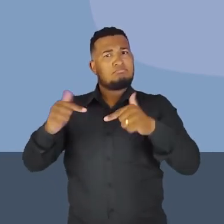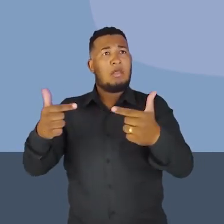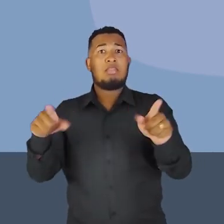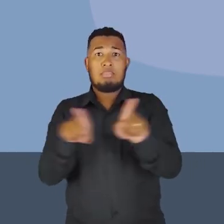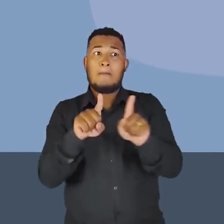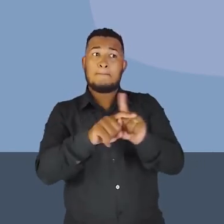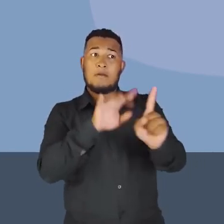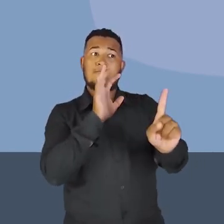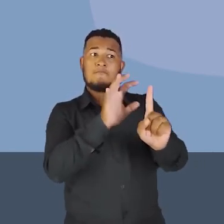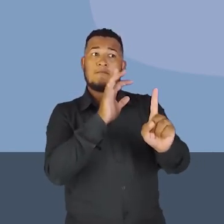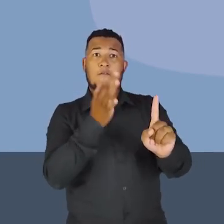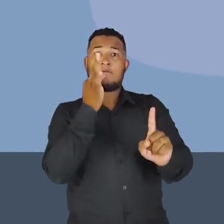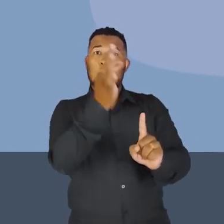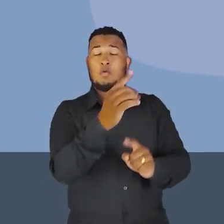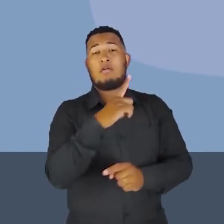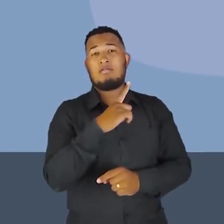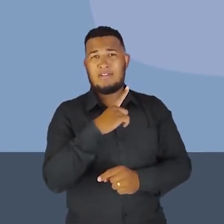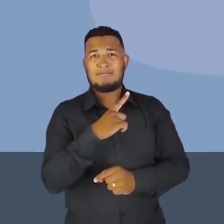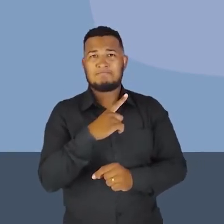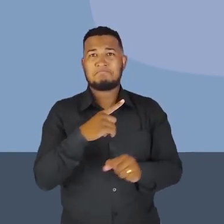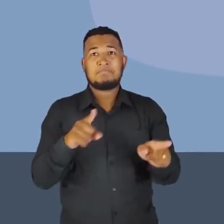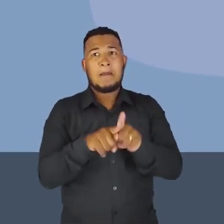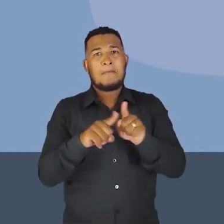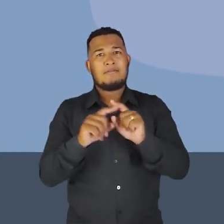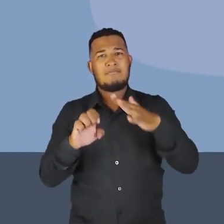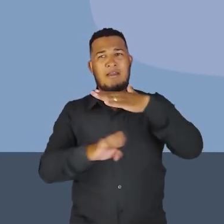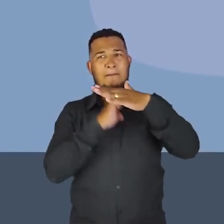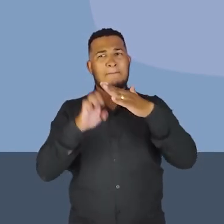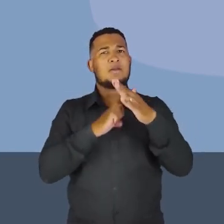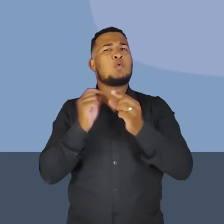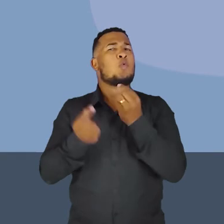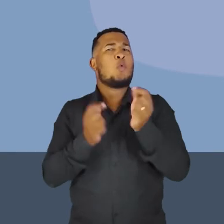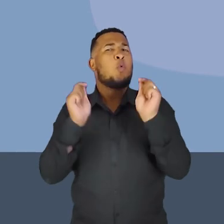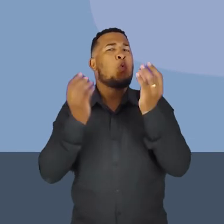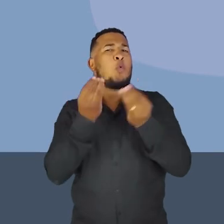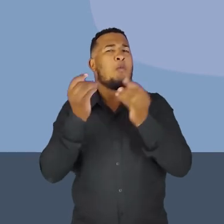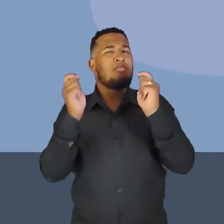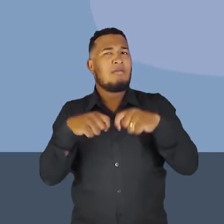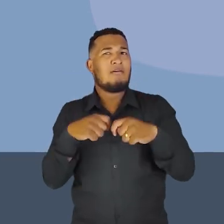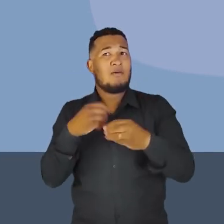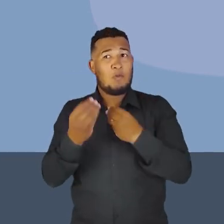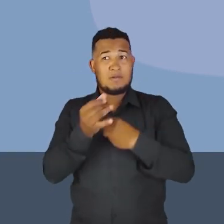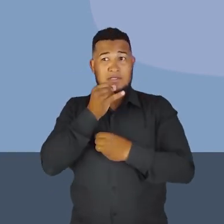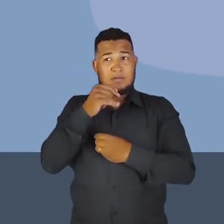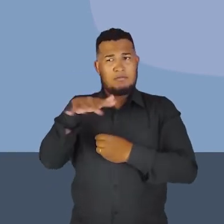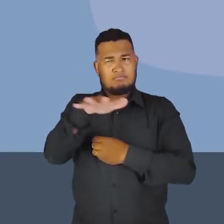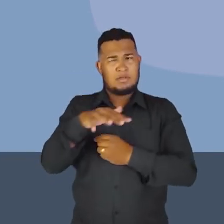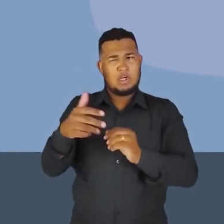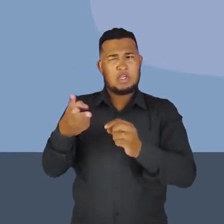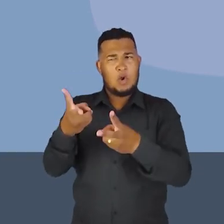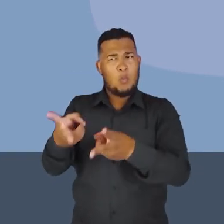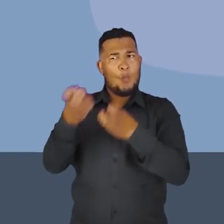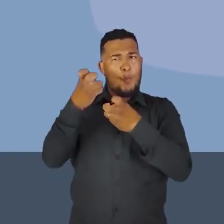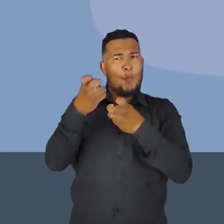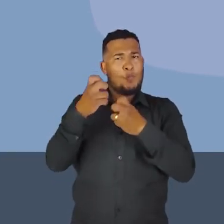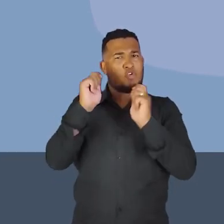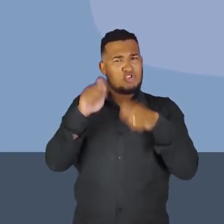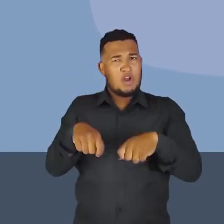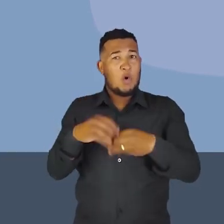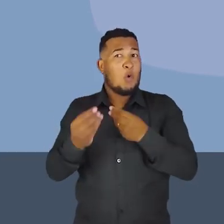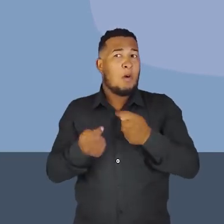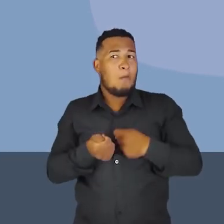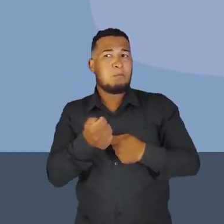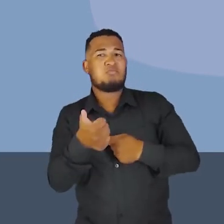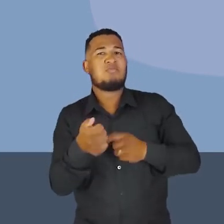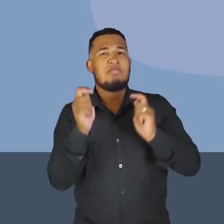no futuro. Tá? A atitude sustentável dessas empresas seria pensar, né, o que eu posso fazer para repor aquilo que eu retirei da natureza. Ser socialmente